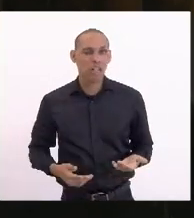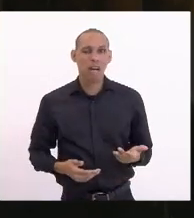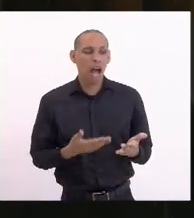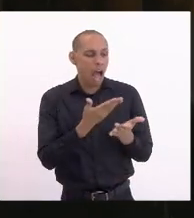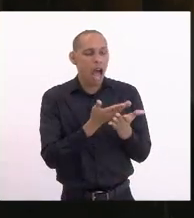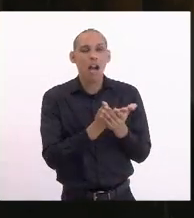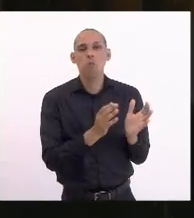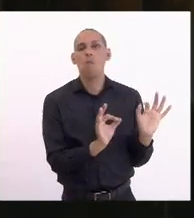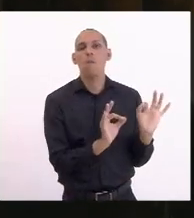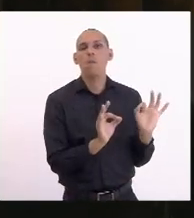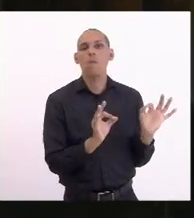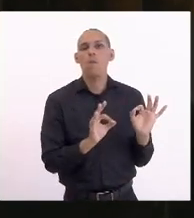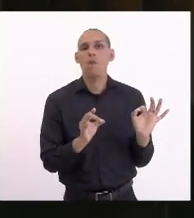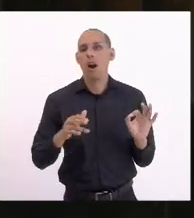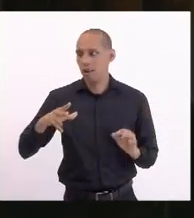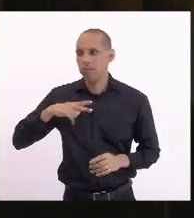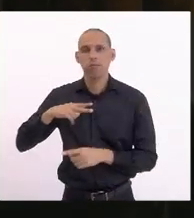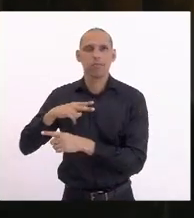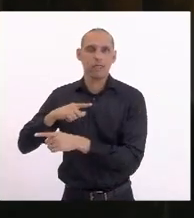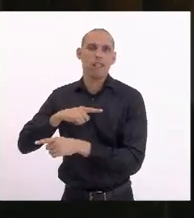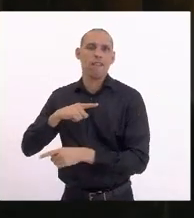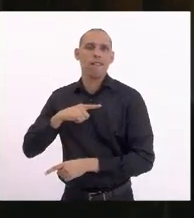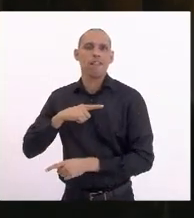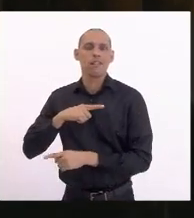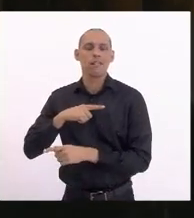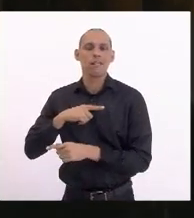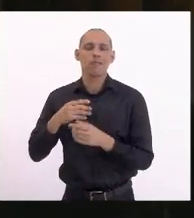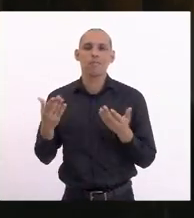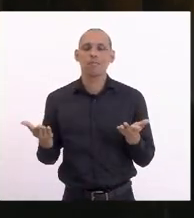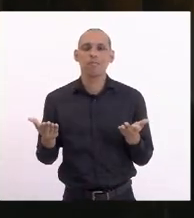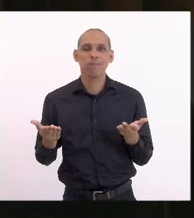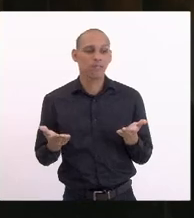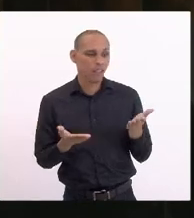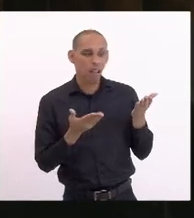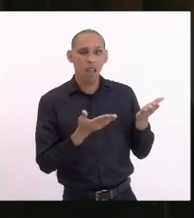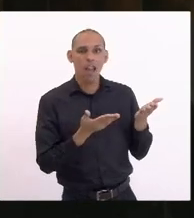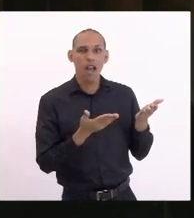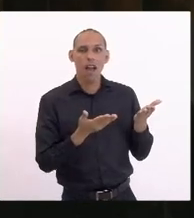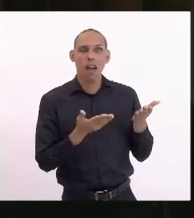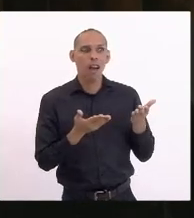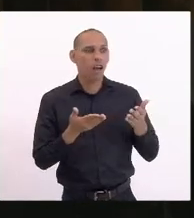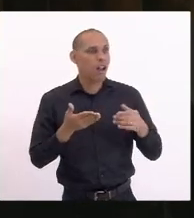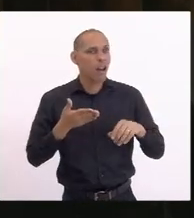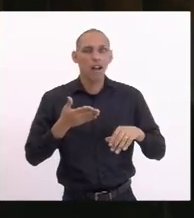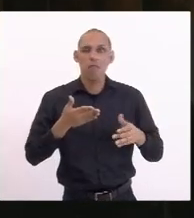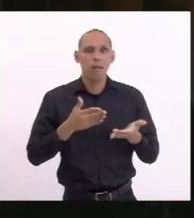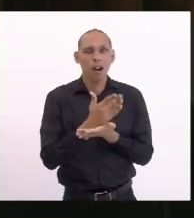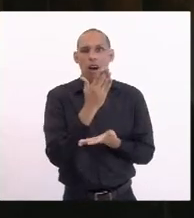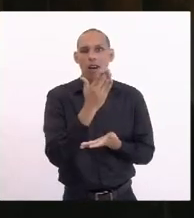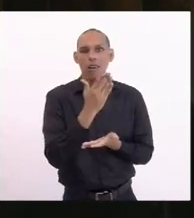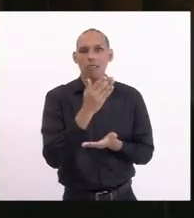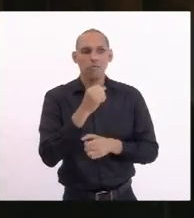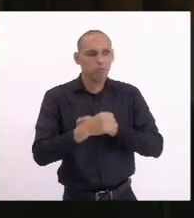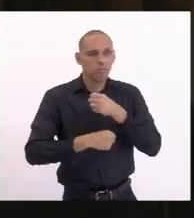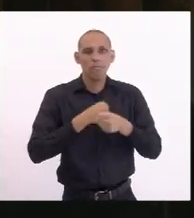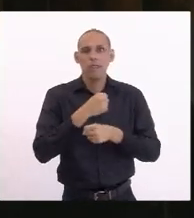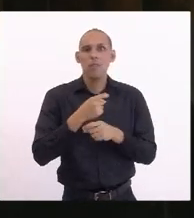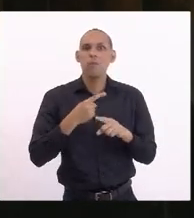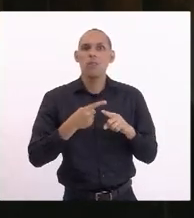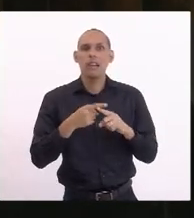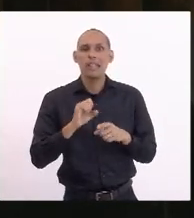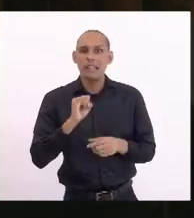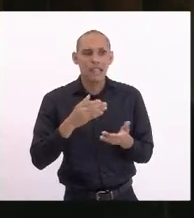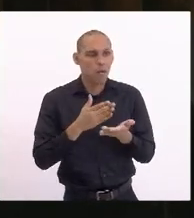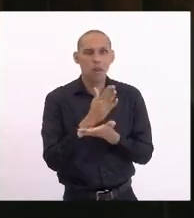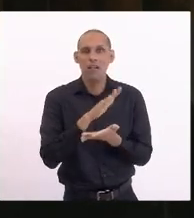aula. E ela teve que passar de ano de qualquer maneira para não ter uma evasão maior